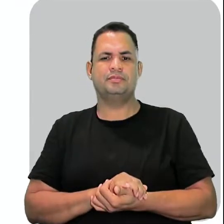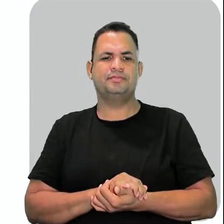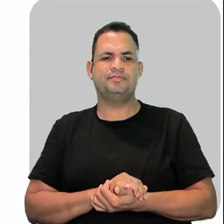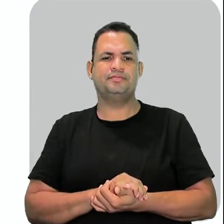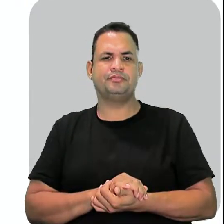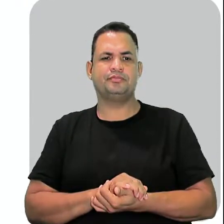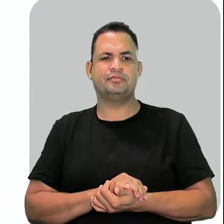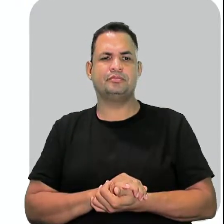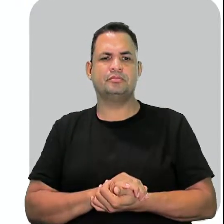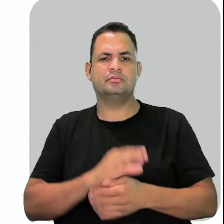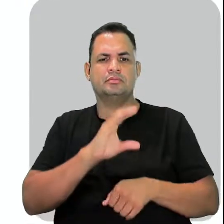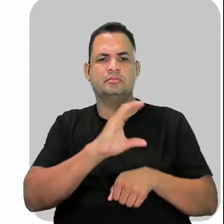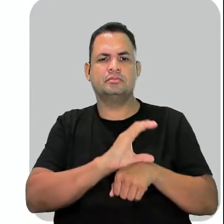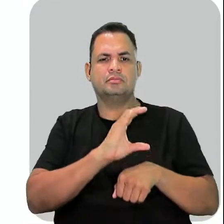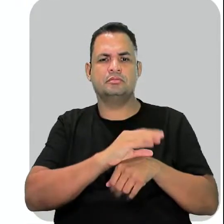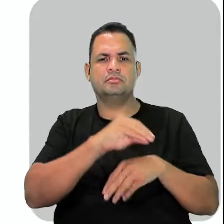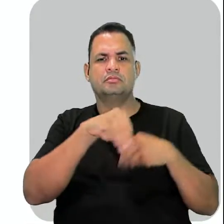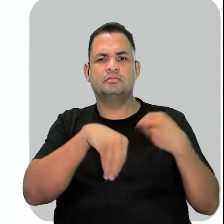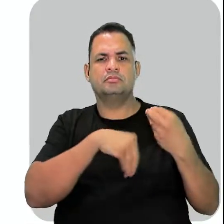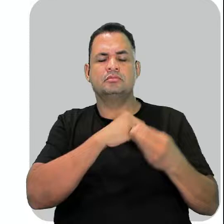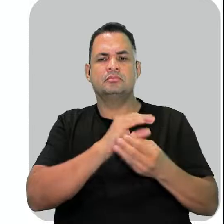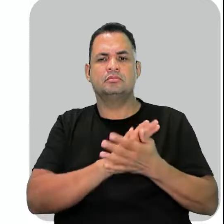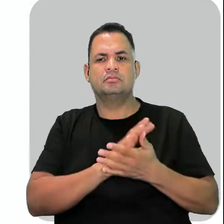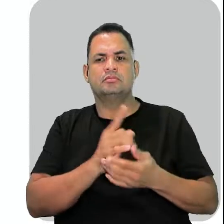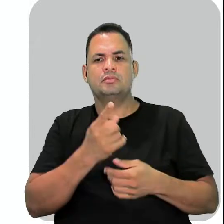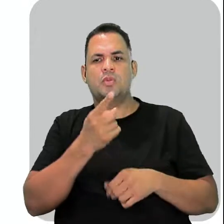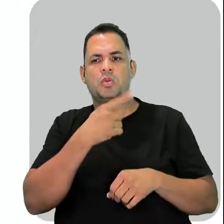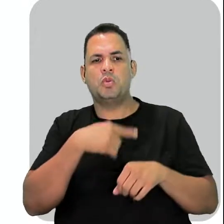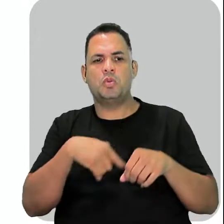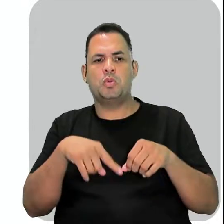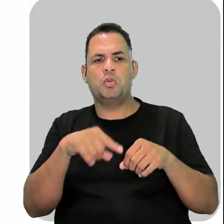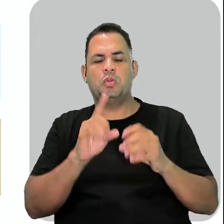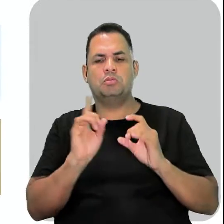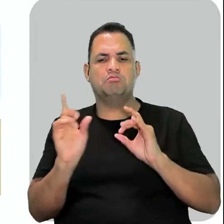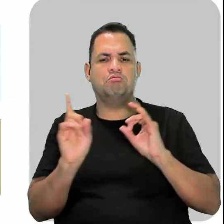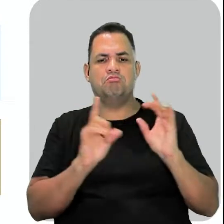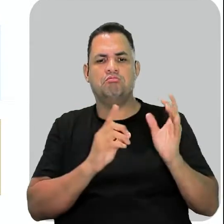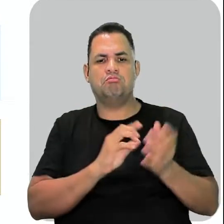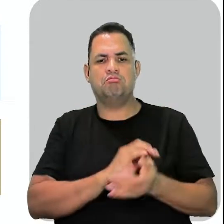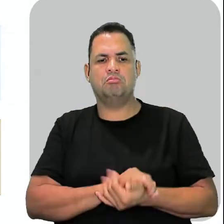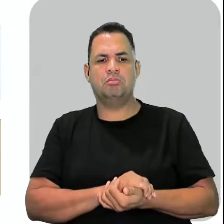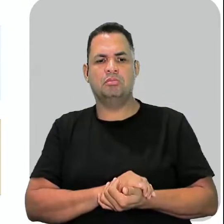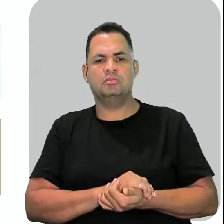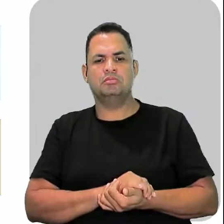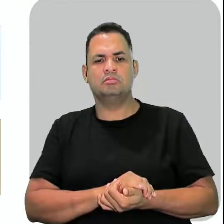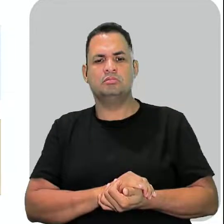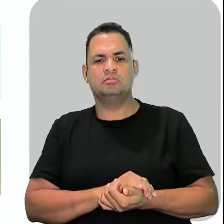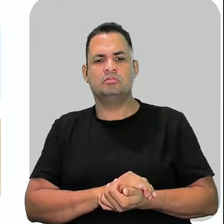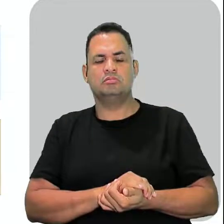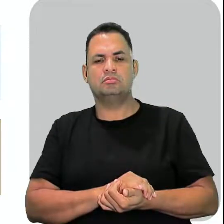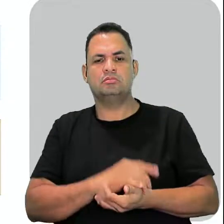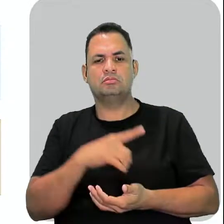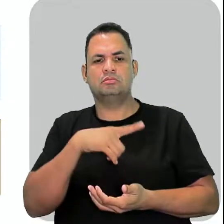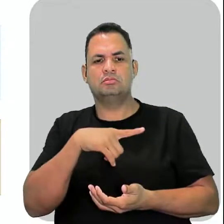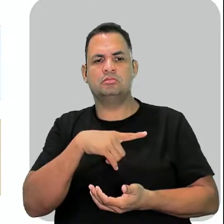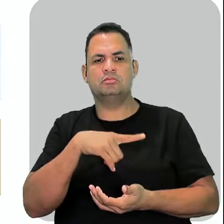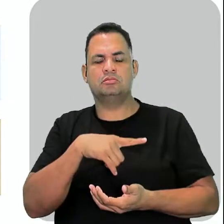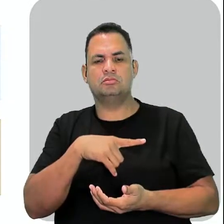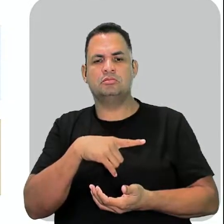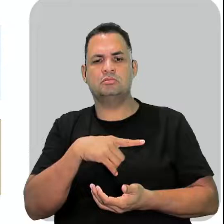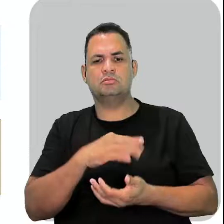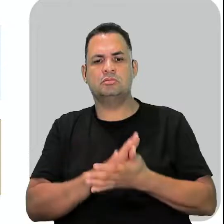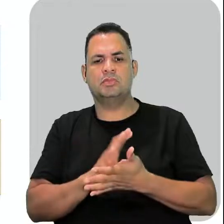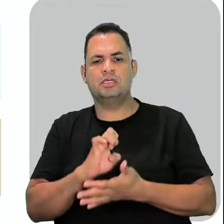os carbonos envolvidos, eles não vão girar independentemente um do outro, e por isso que nós temos a existência